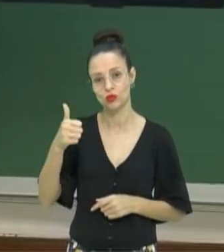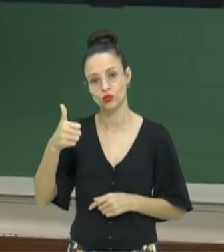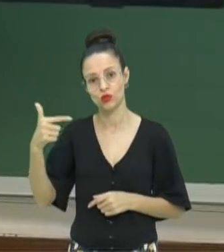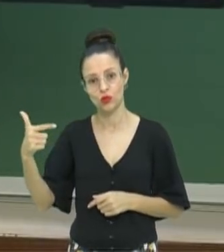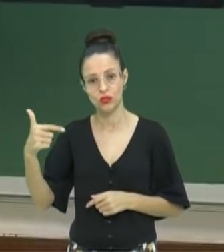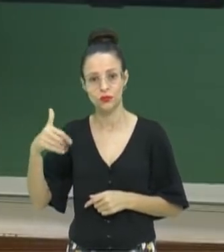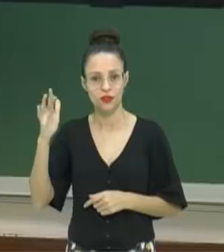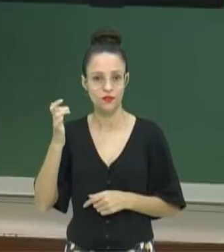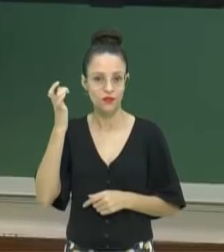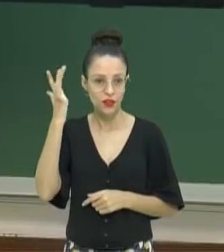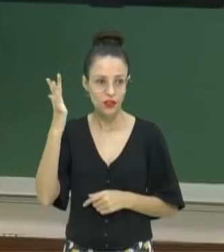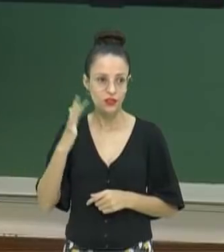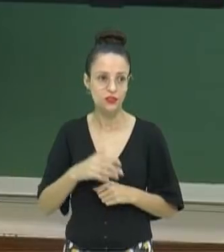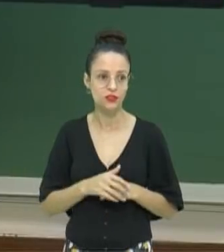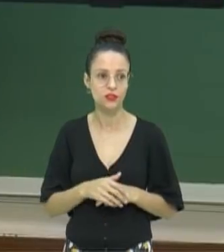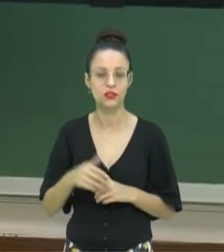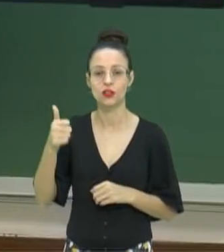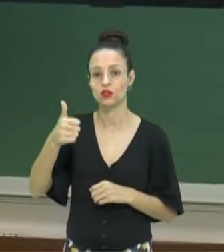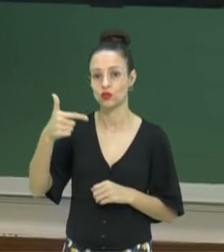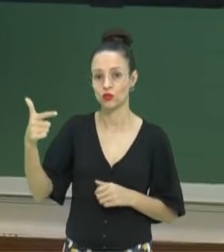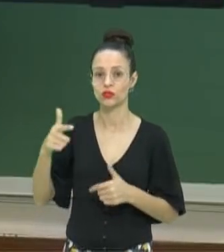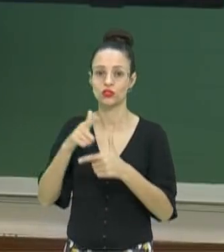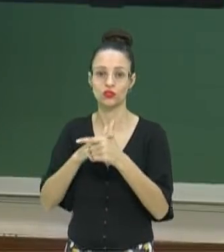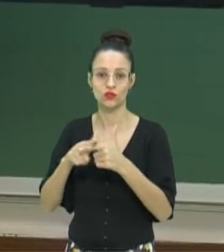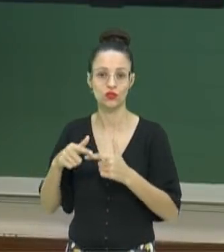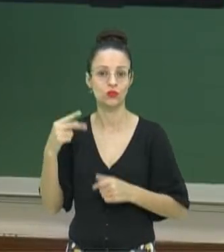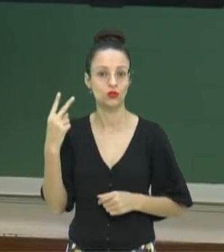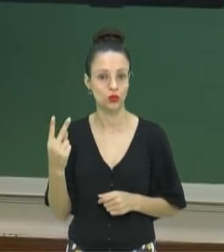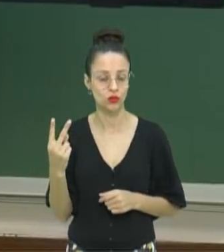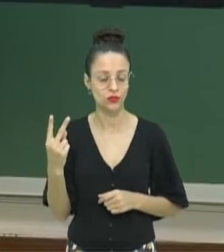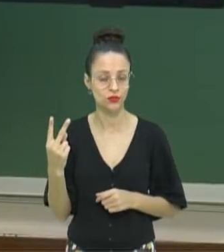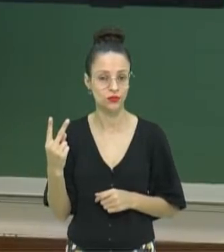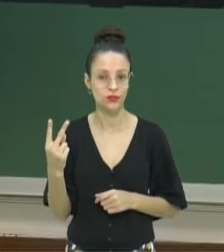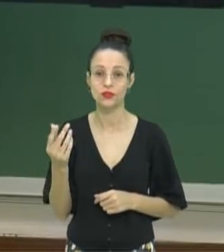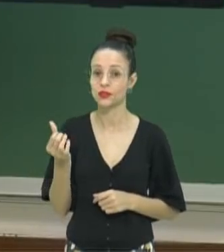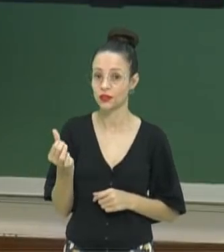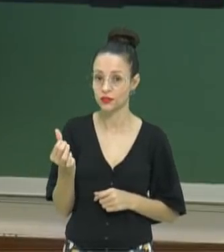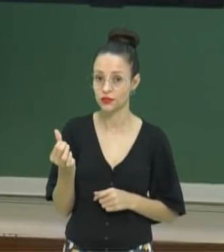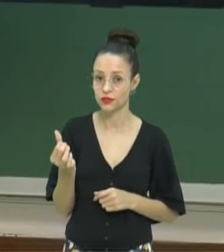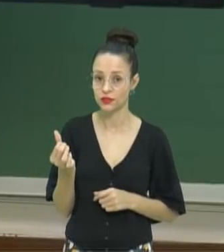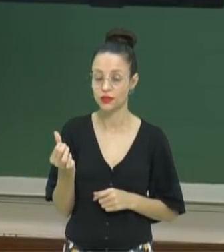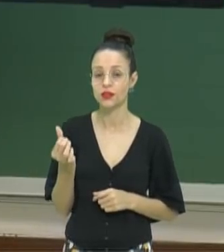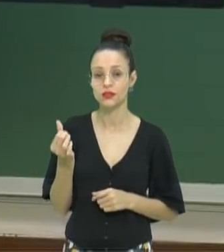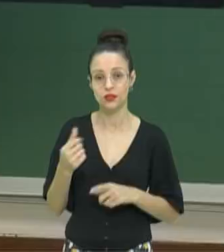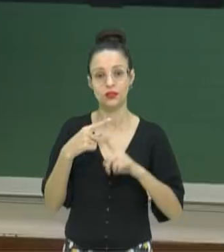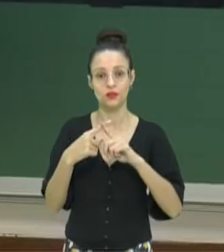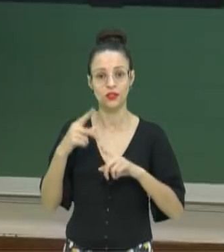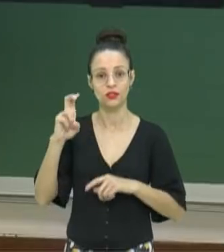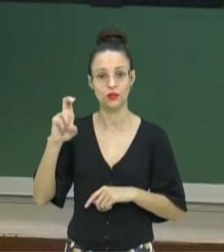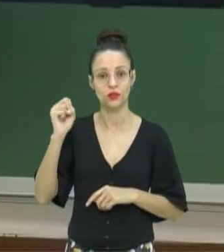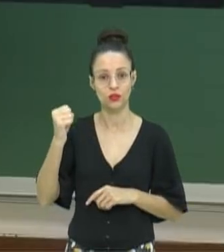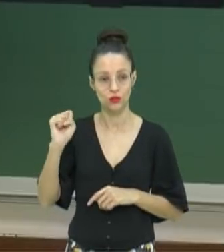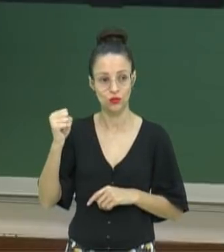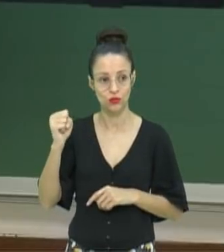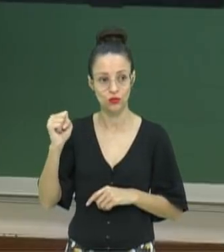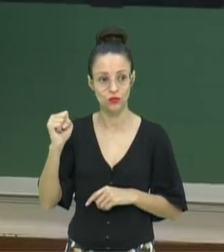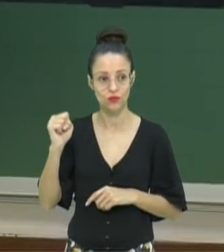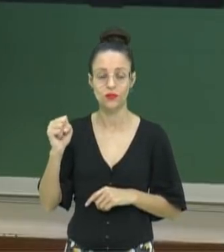é mais fácil porque é menor. 12 dividido por 2... dá 6. 6 vezes